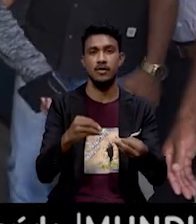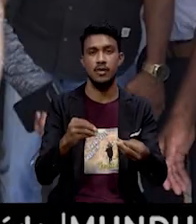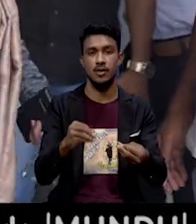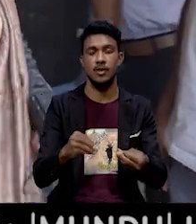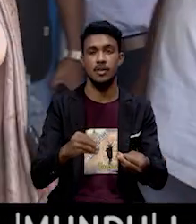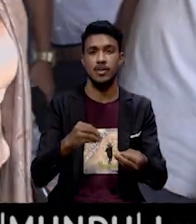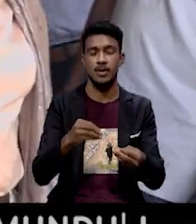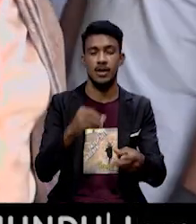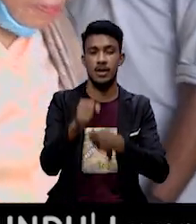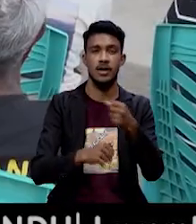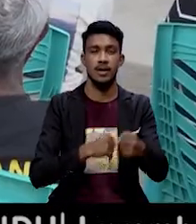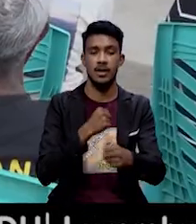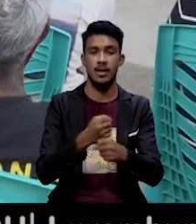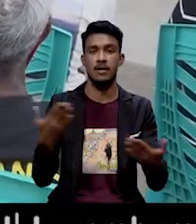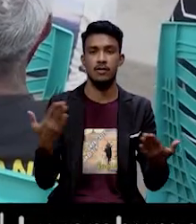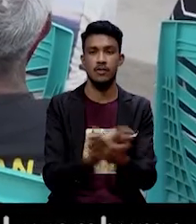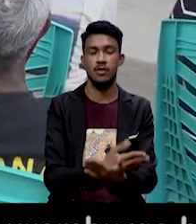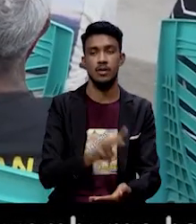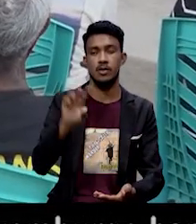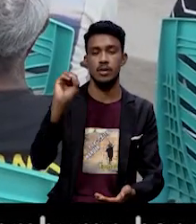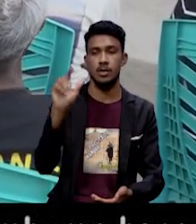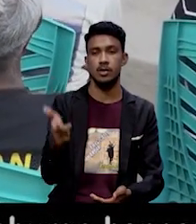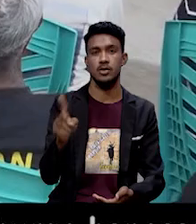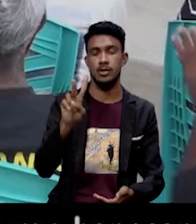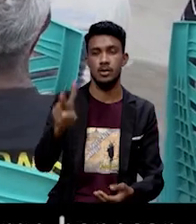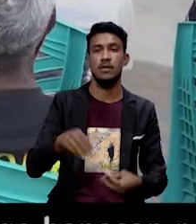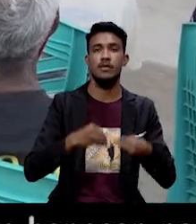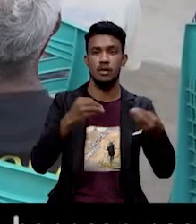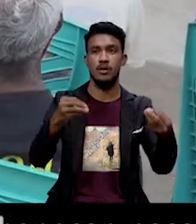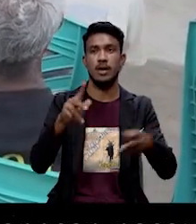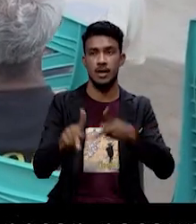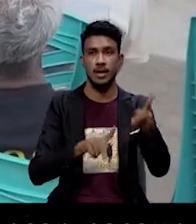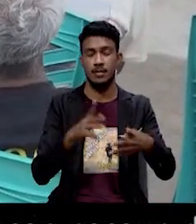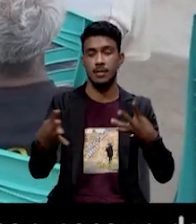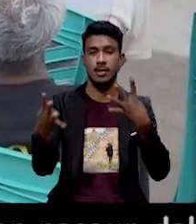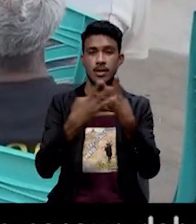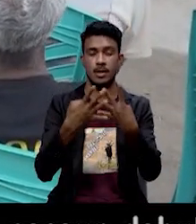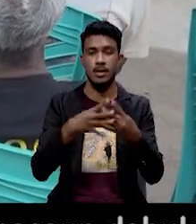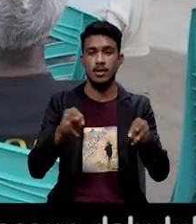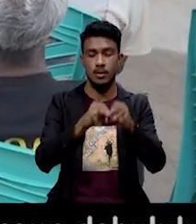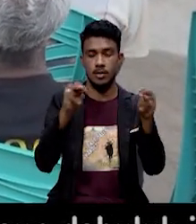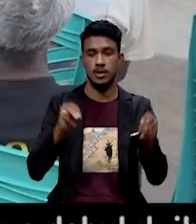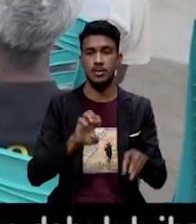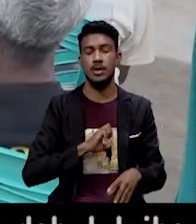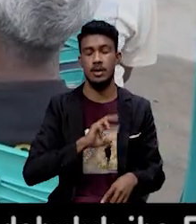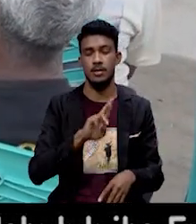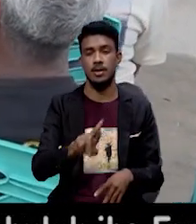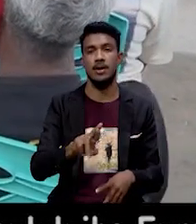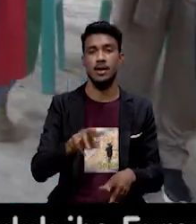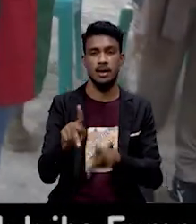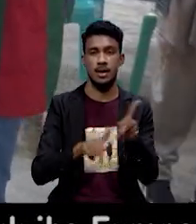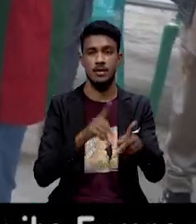no Tinanfon, Rihun Rua Rorecen Rua, ba prisioneiro Sira e a prisão Gleno, município Armera. Prisioneiro Sira